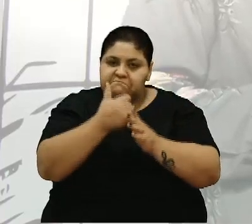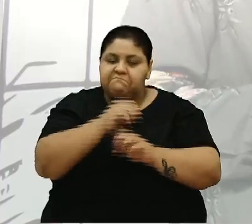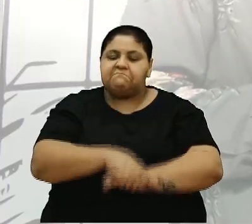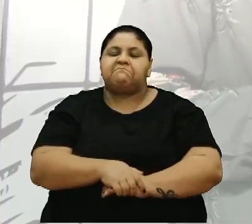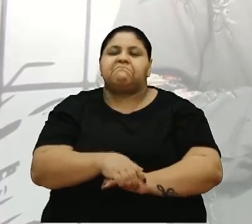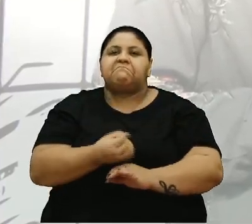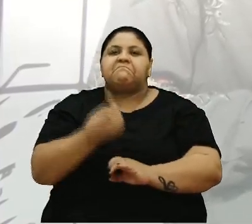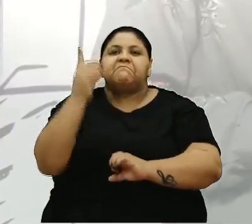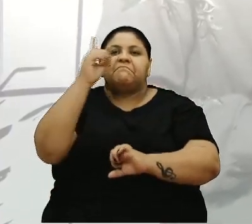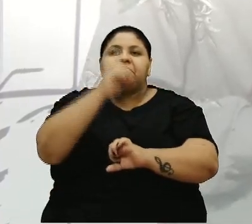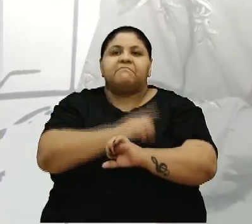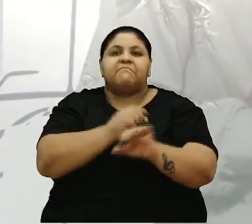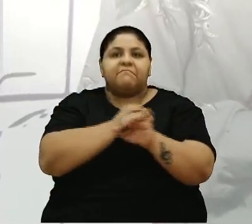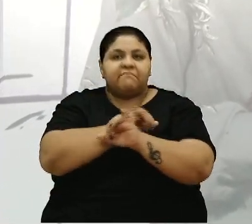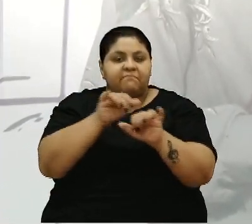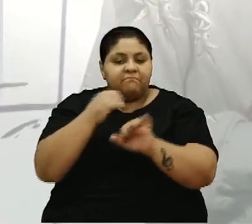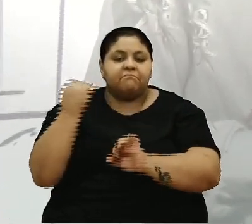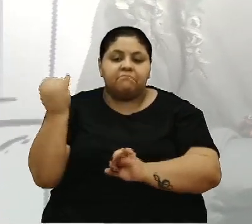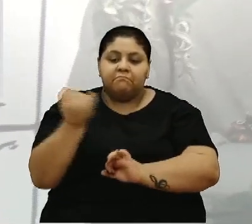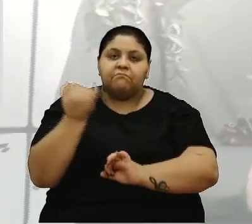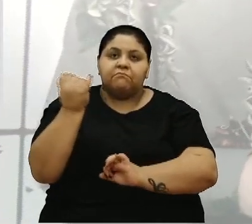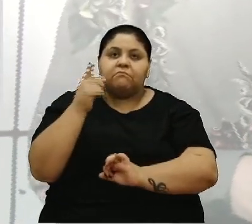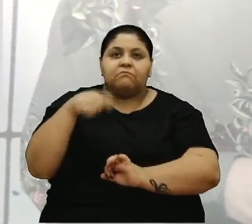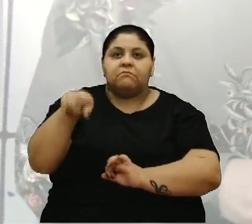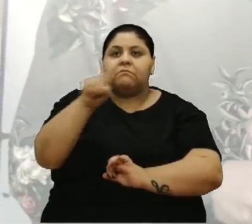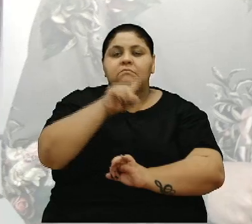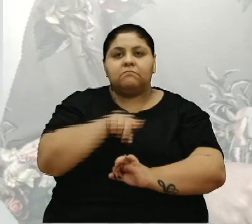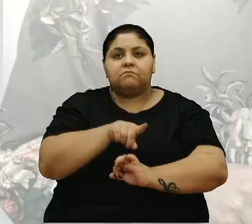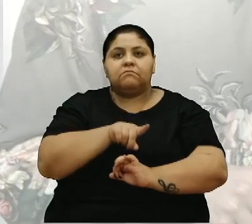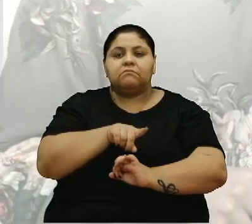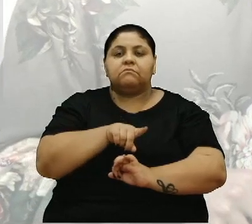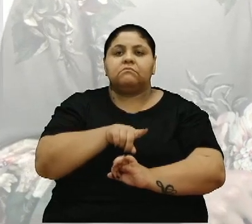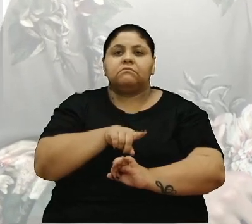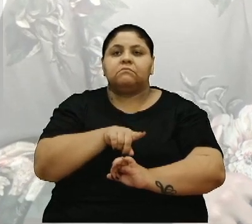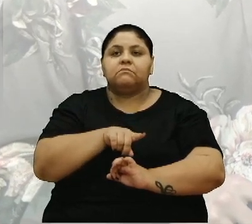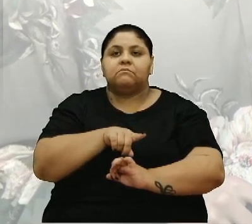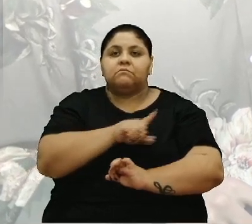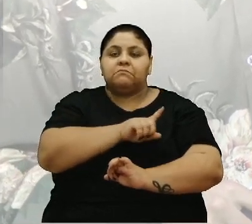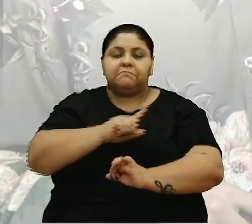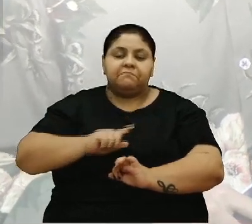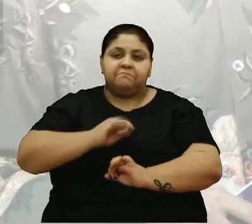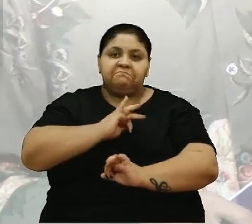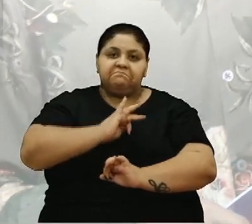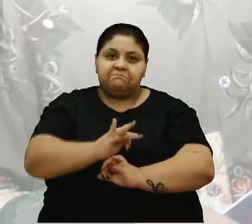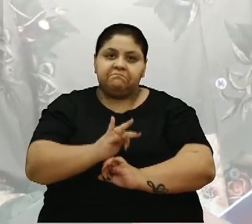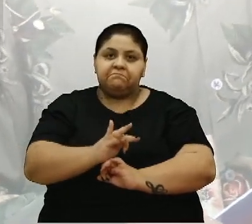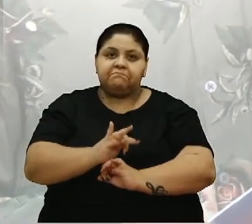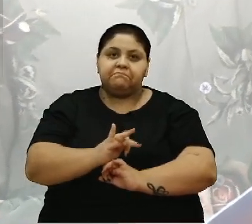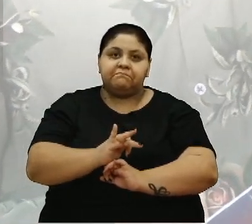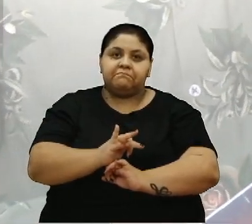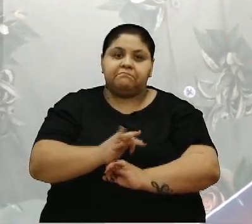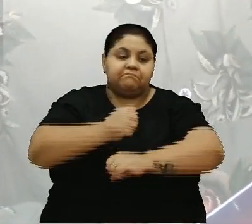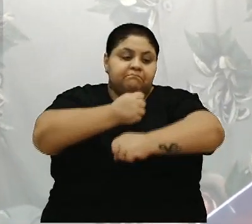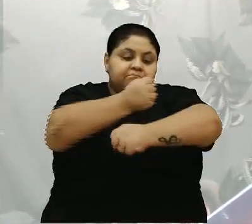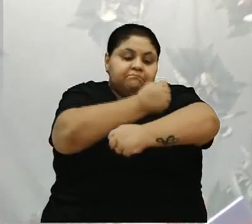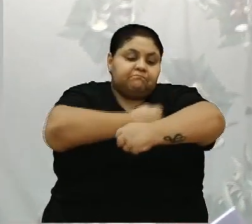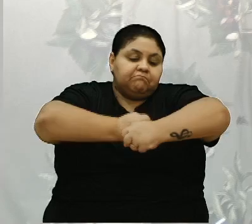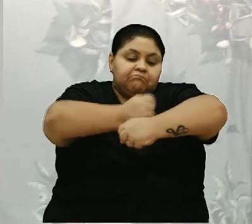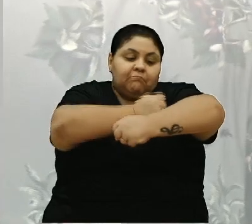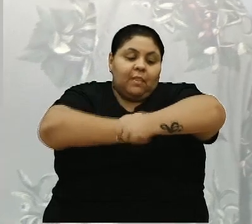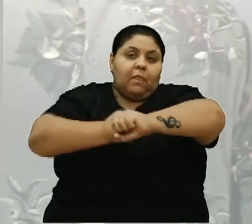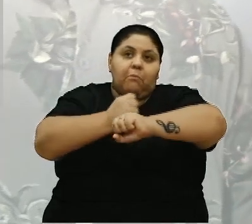Bom dia então é uma informação importante que nós temos tido do Governo Federal para que essas cozinhas possa de